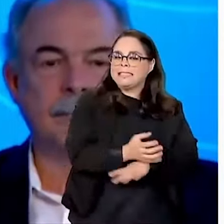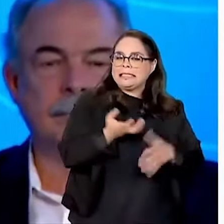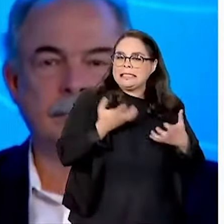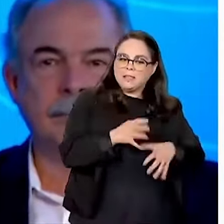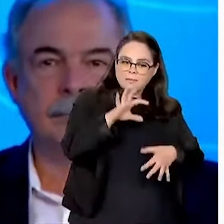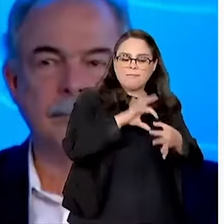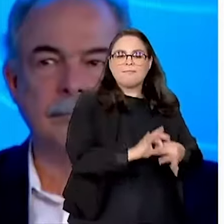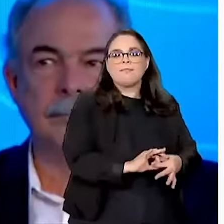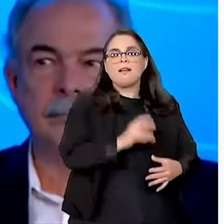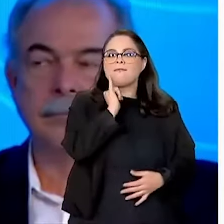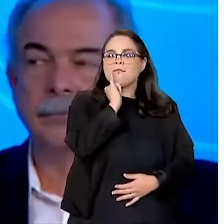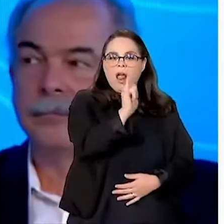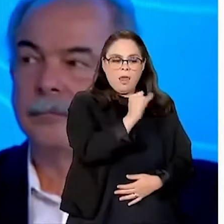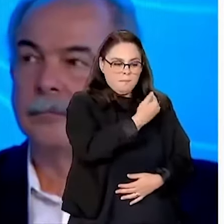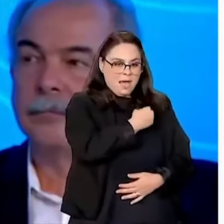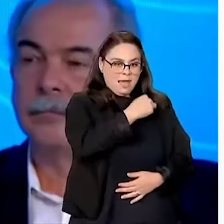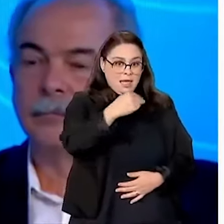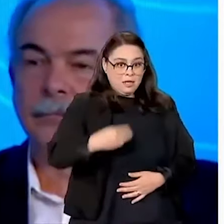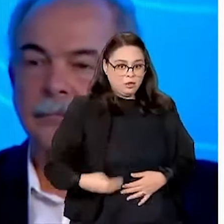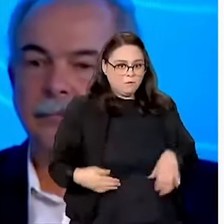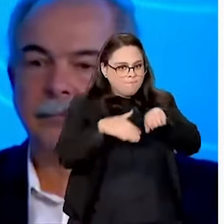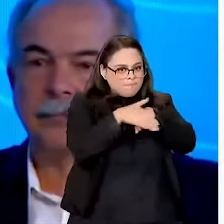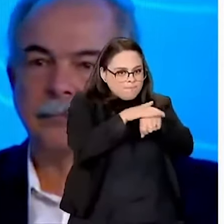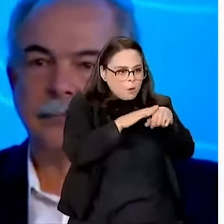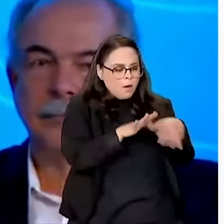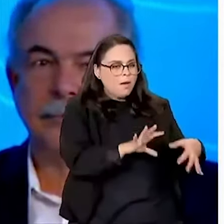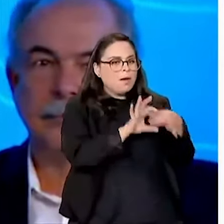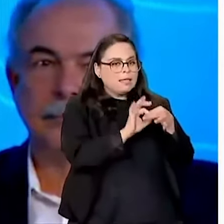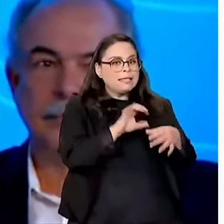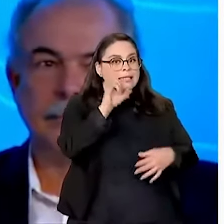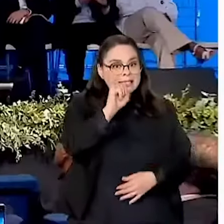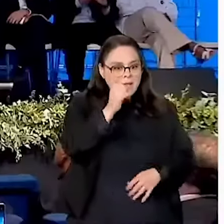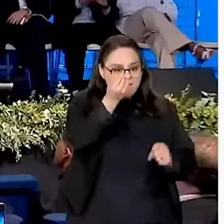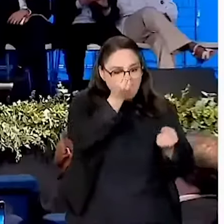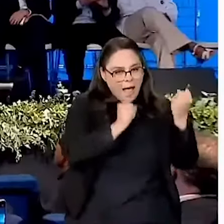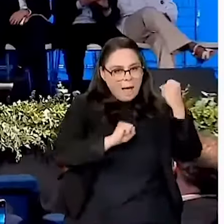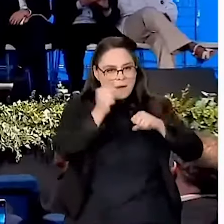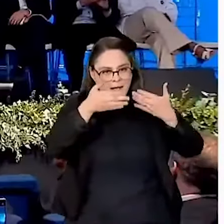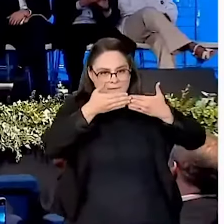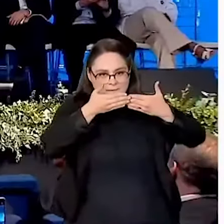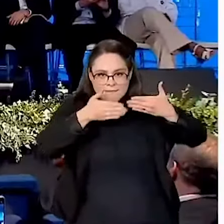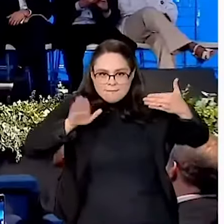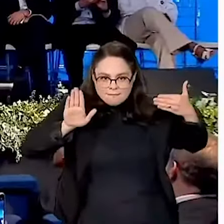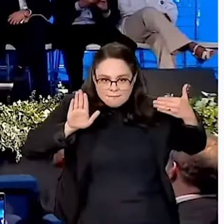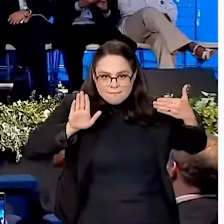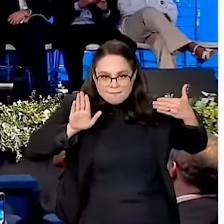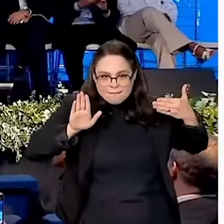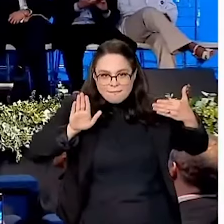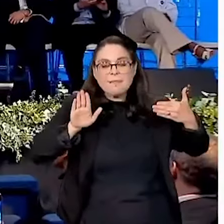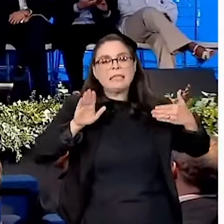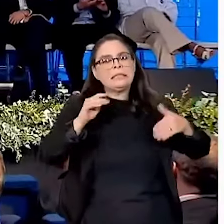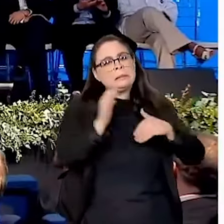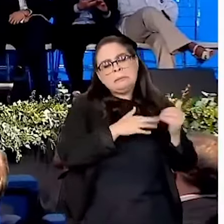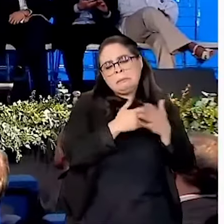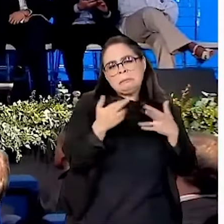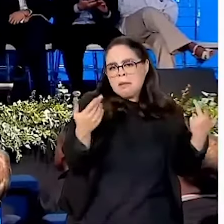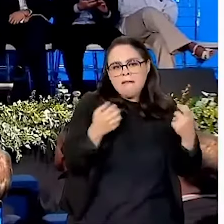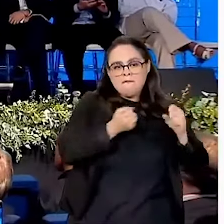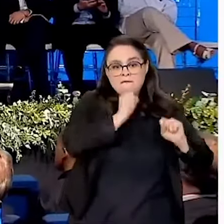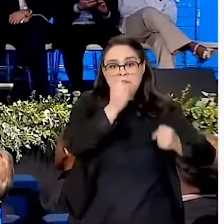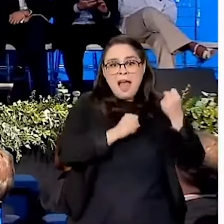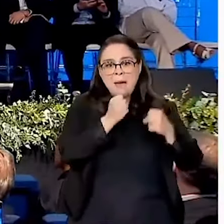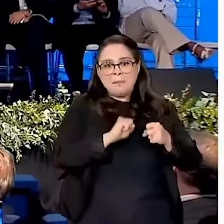de dizer aos meus ministros que quando tivesse uma fábrica para inaugurar, mesmo que fosse uma